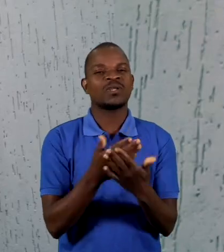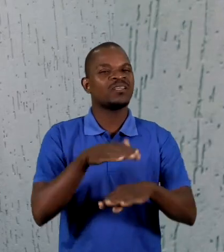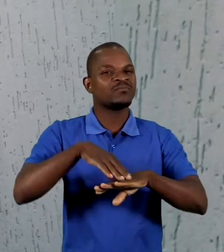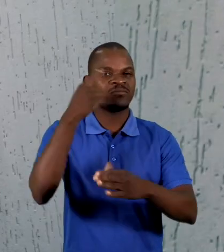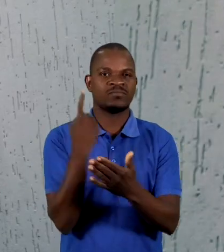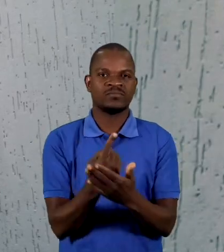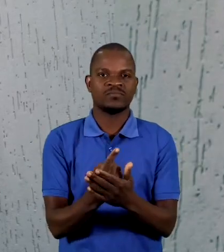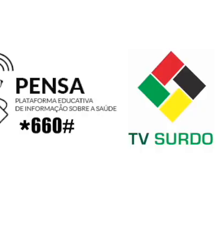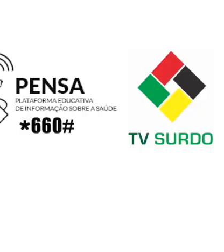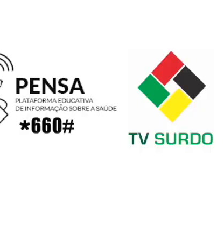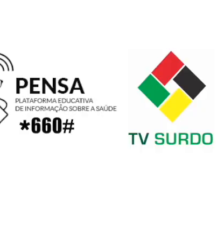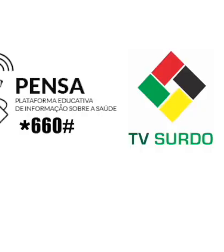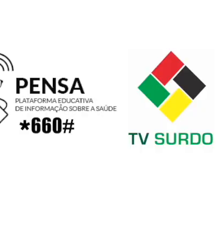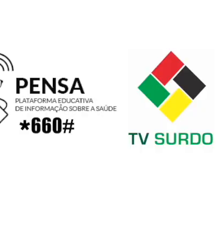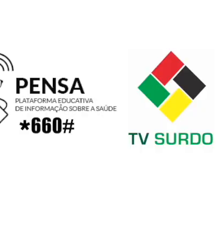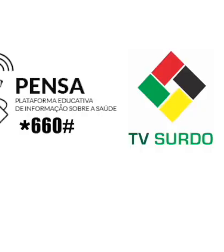Isto é sério.